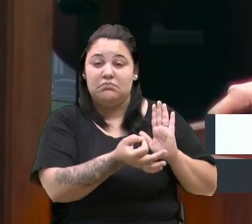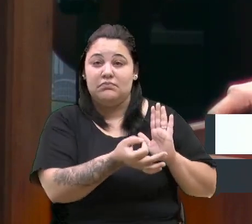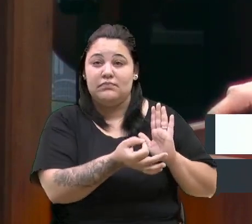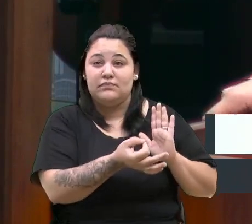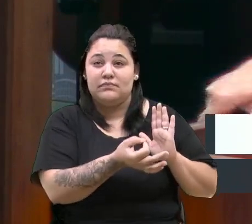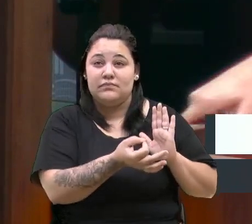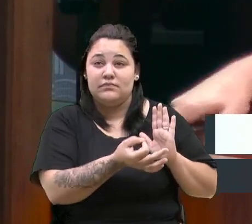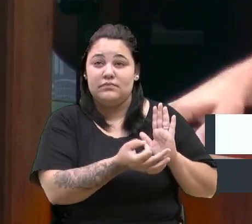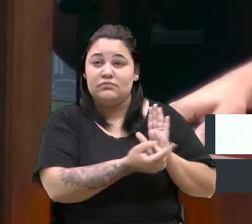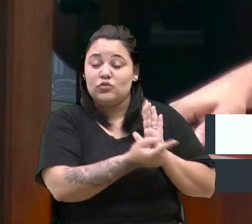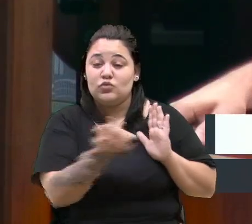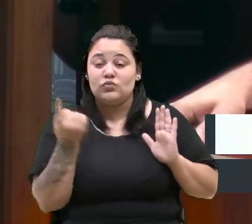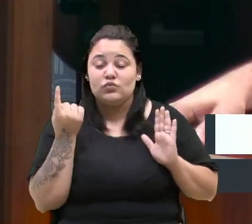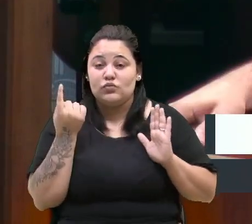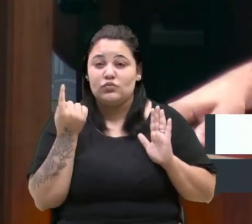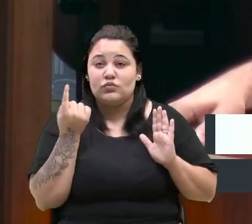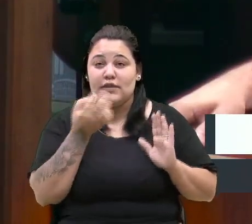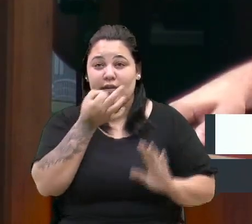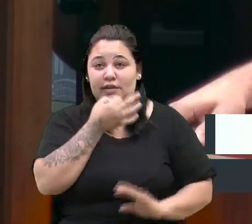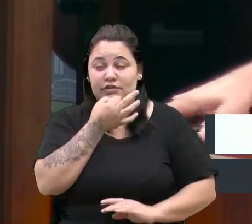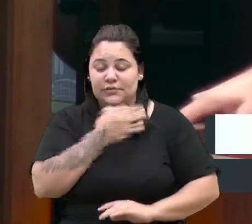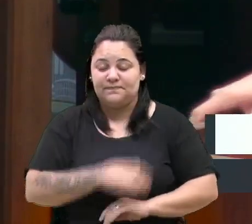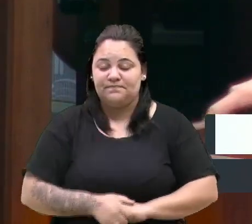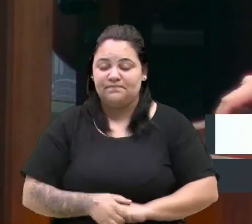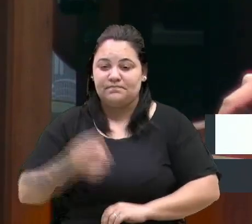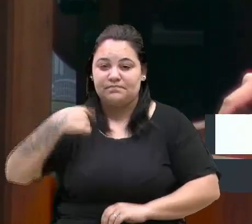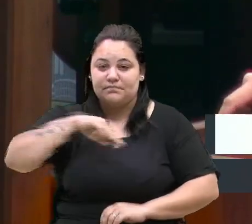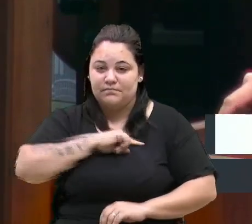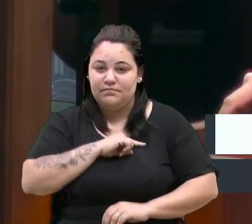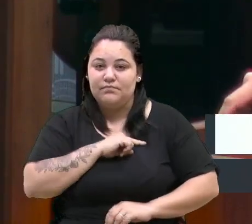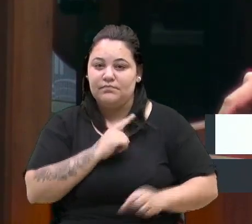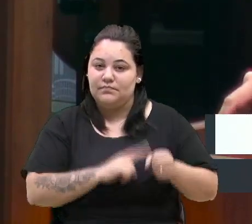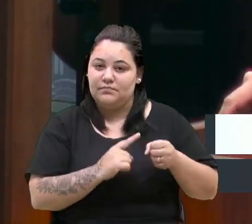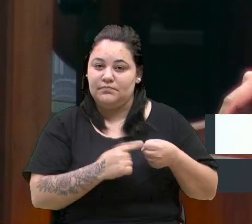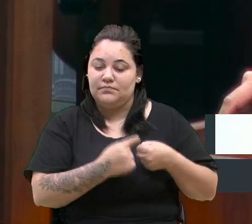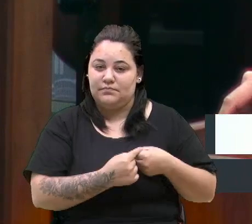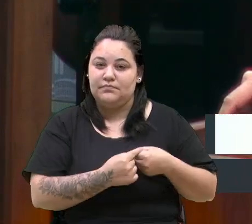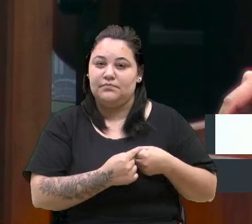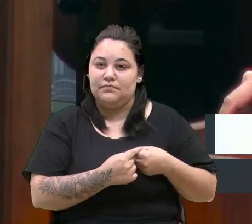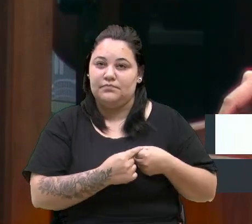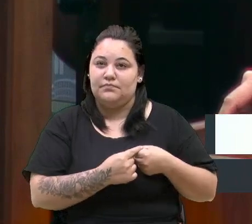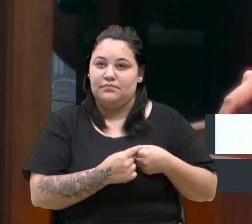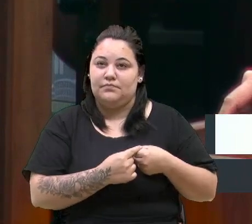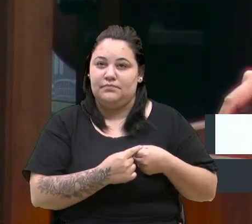o nosso município, né? A nossa cidade, que se forma